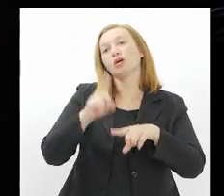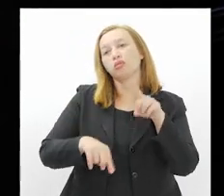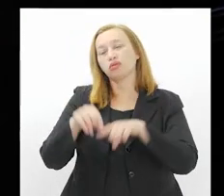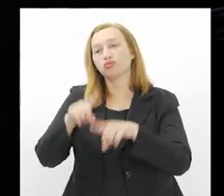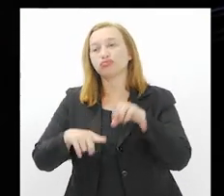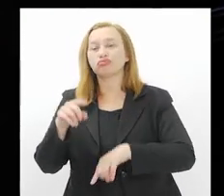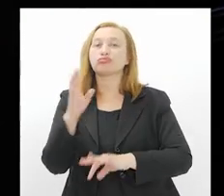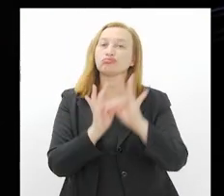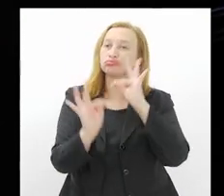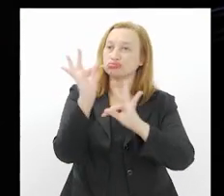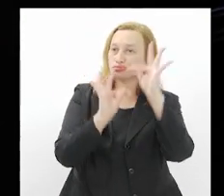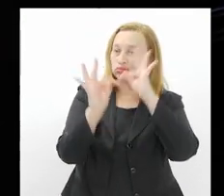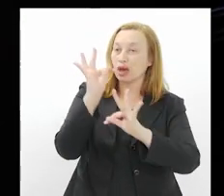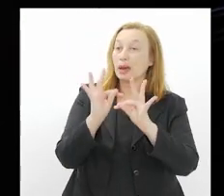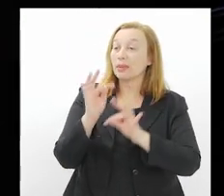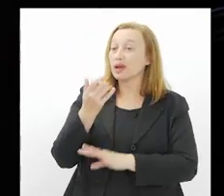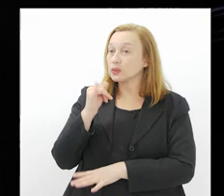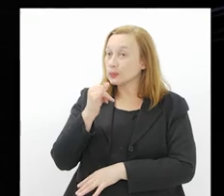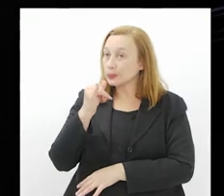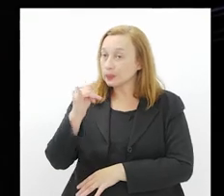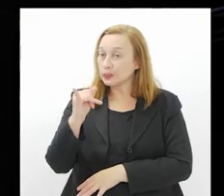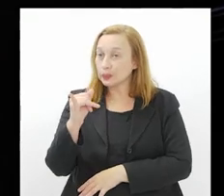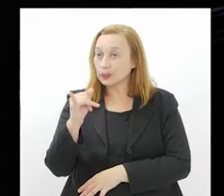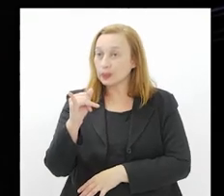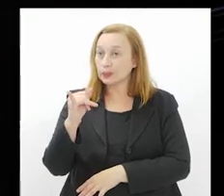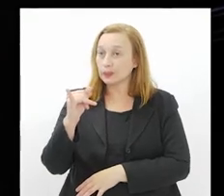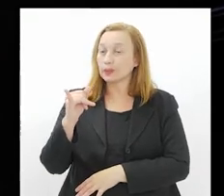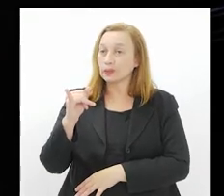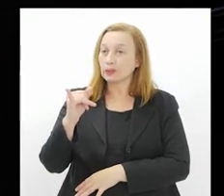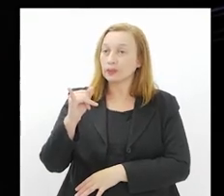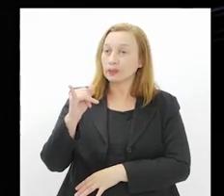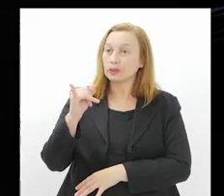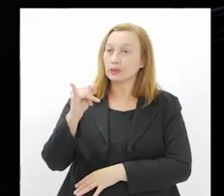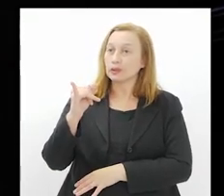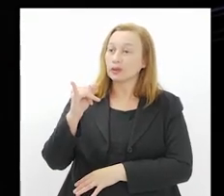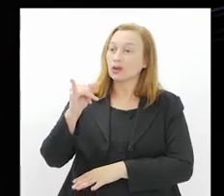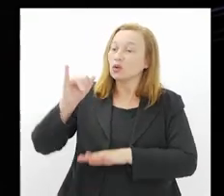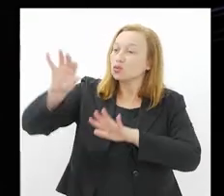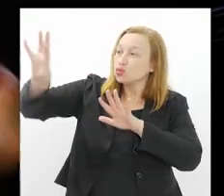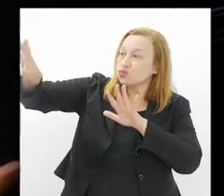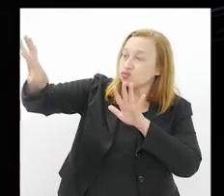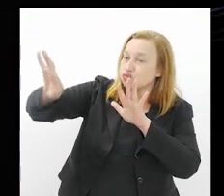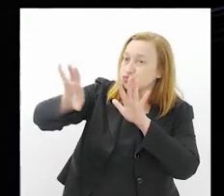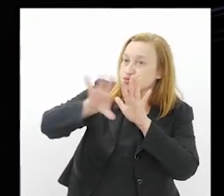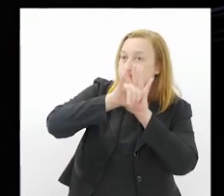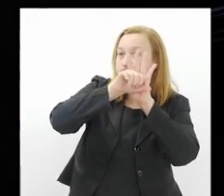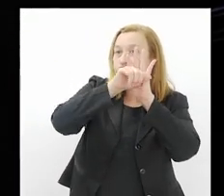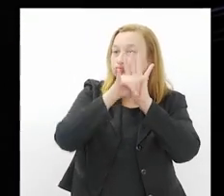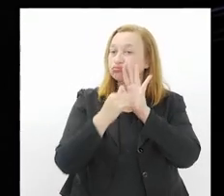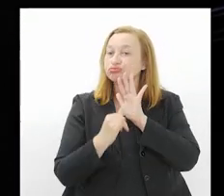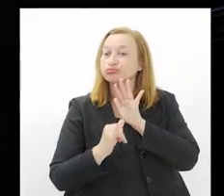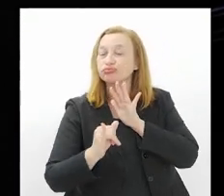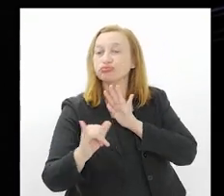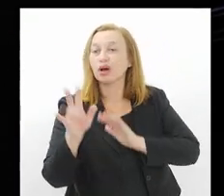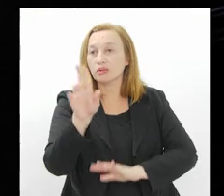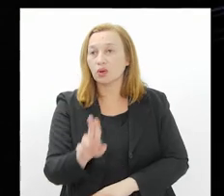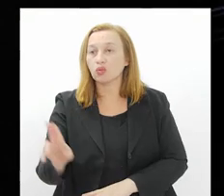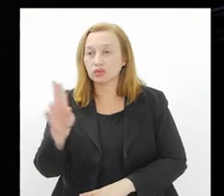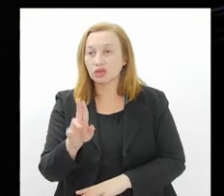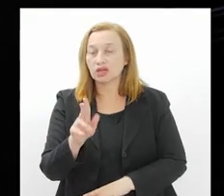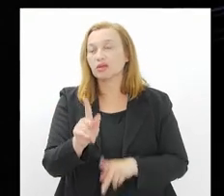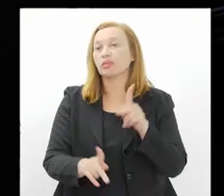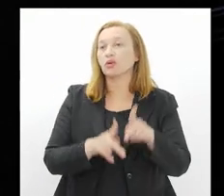sejam desenvolvidos equipamentos e tecnologia para que essa energia da natureza seja captada